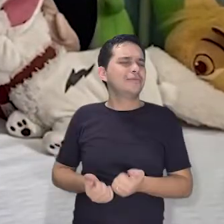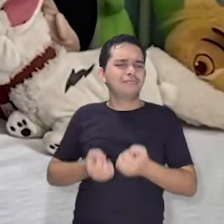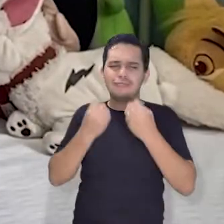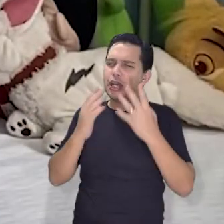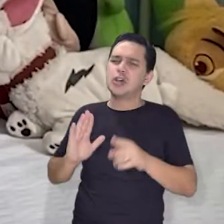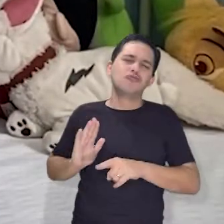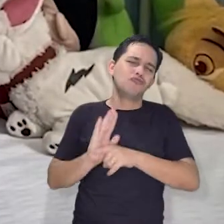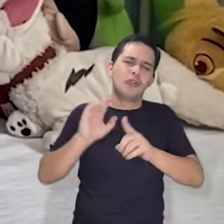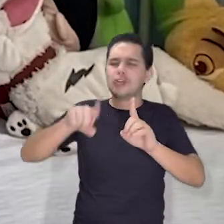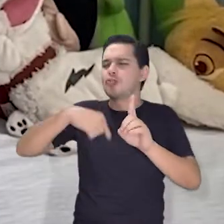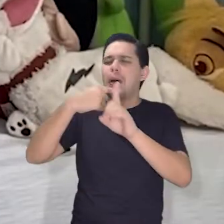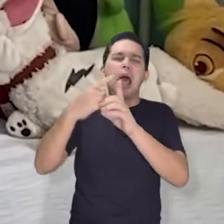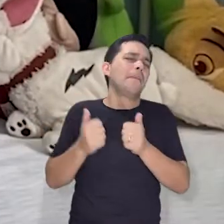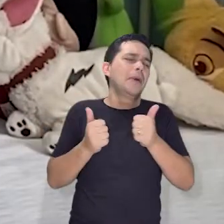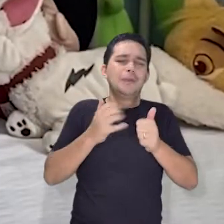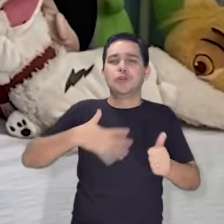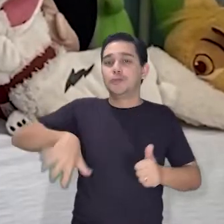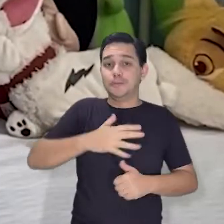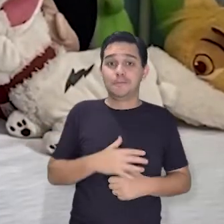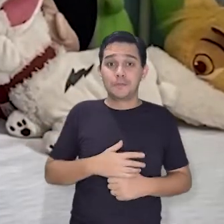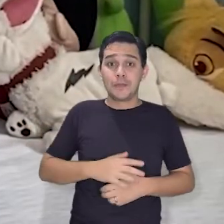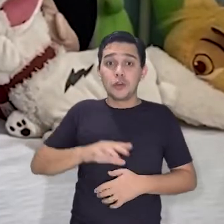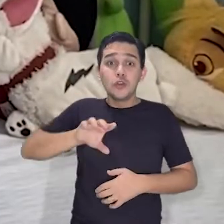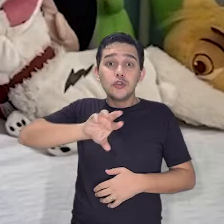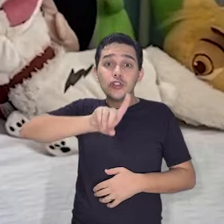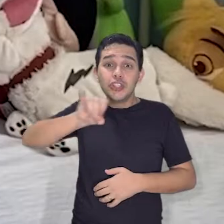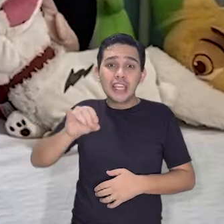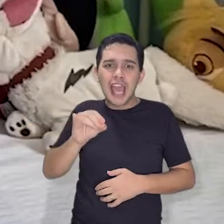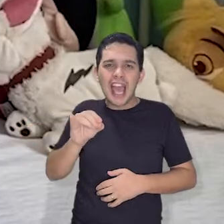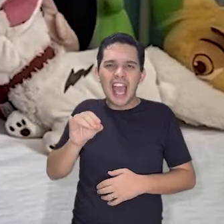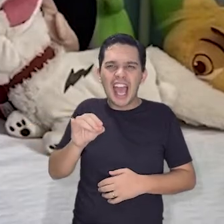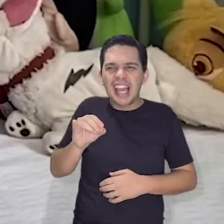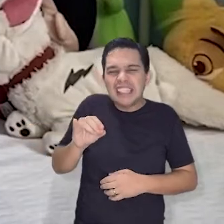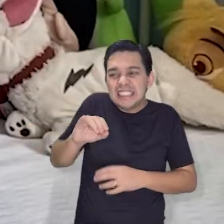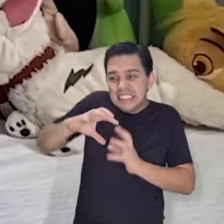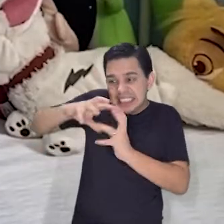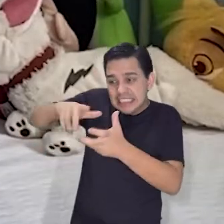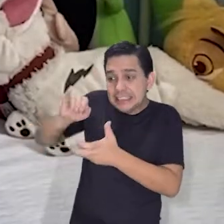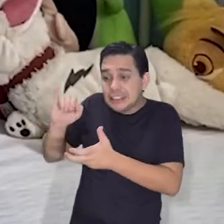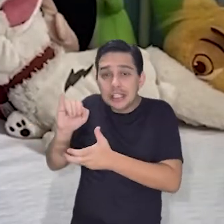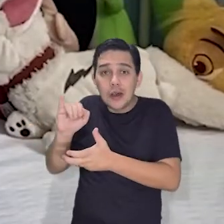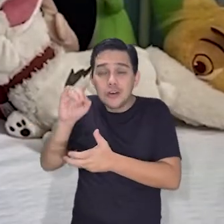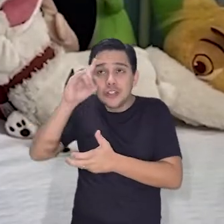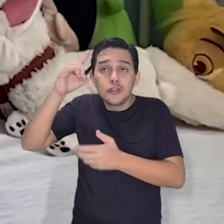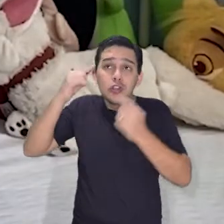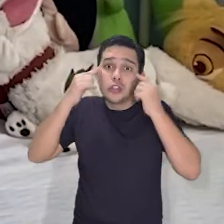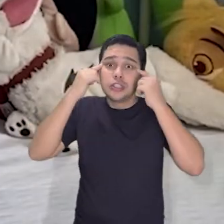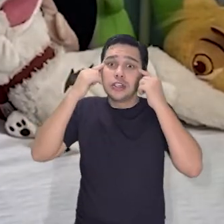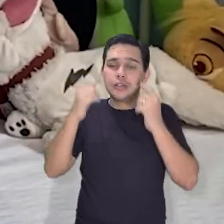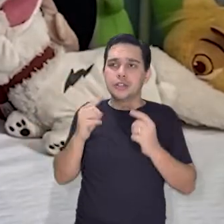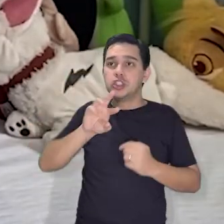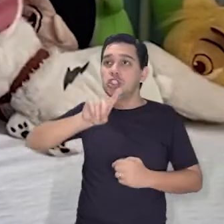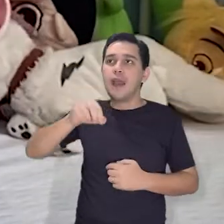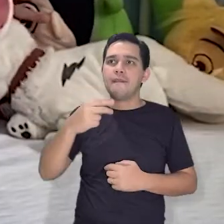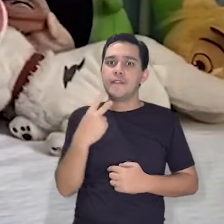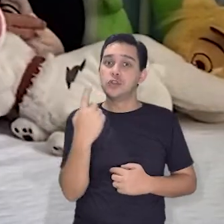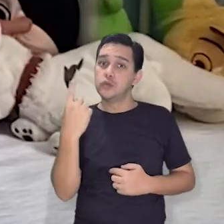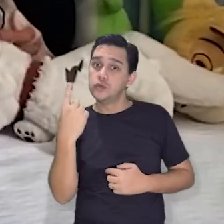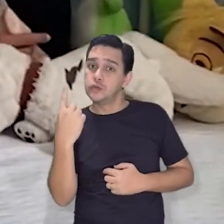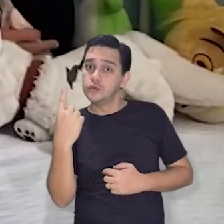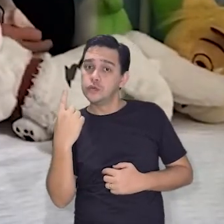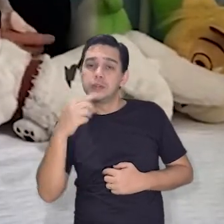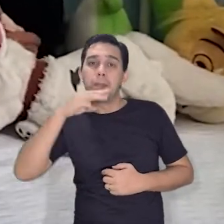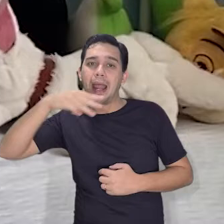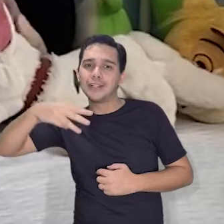vida. Então, que nesse Dia Internacional da Síndrome de Down, dia 21 de março, que faz uma alusão à trissomia do cromossomo